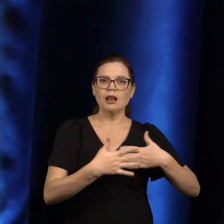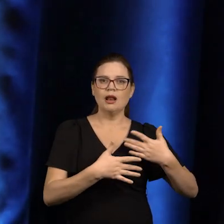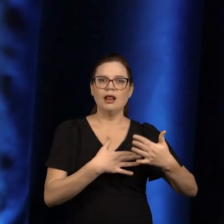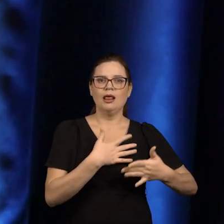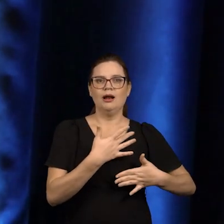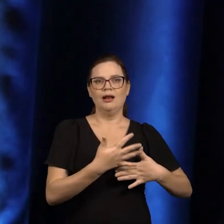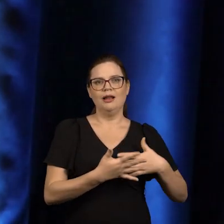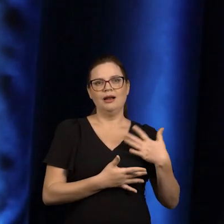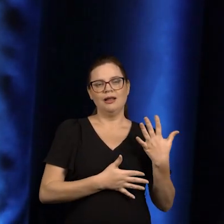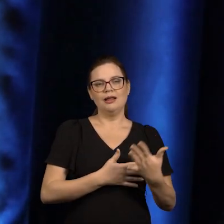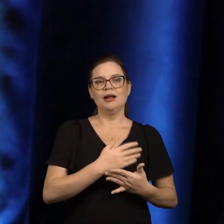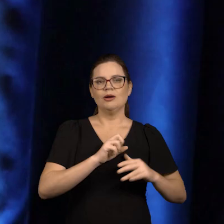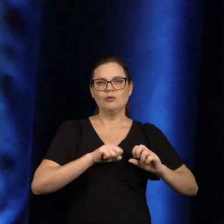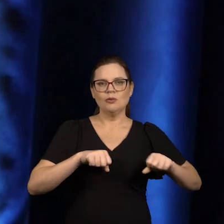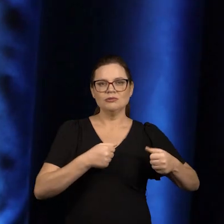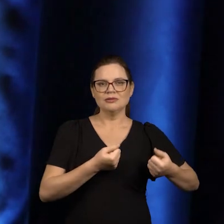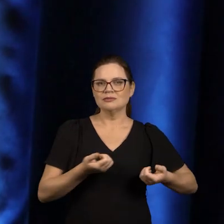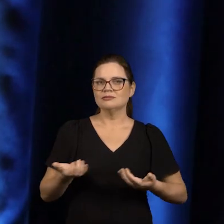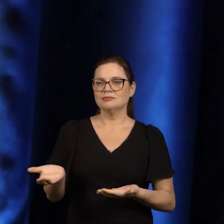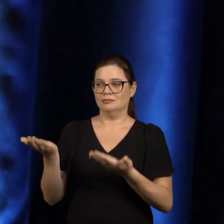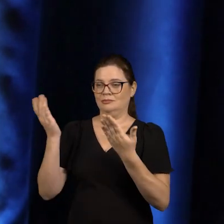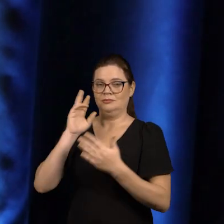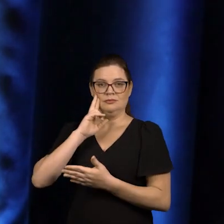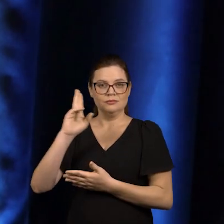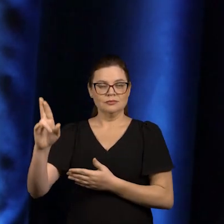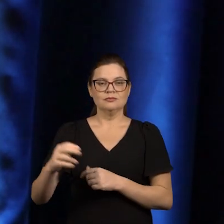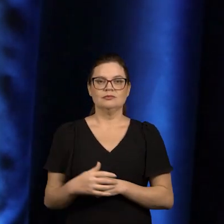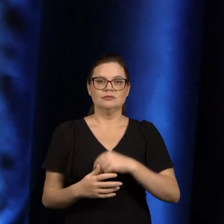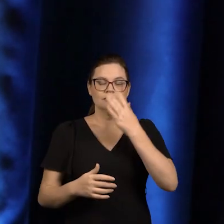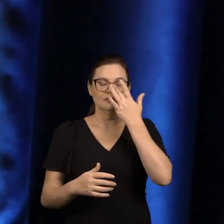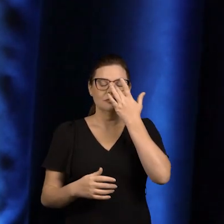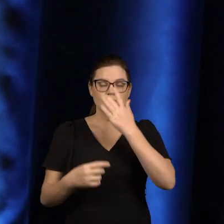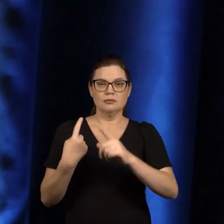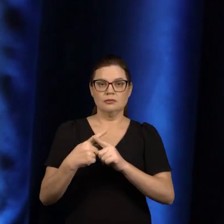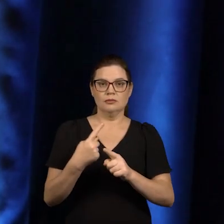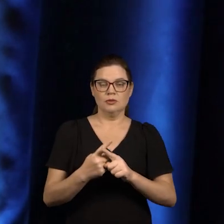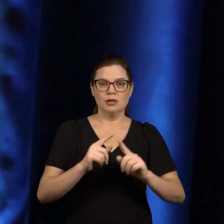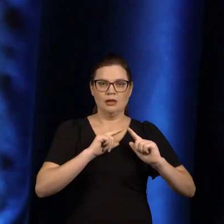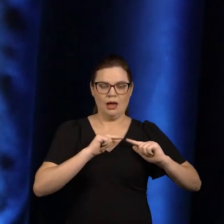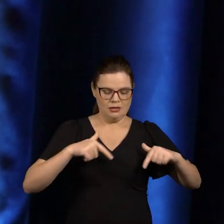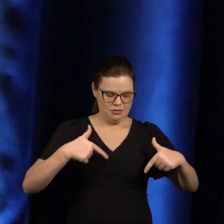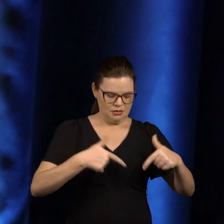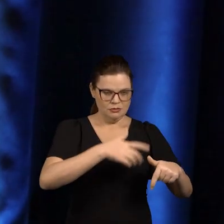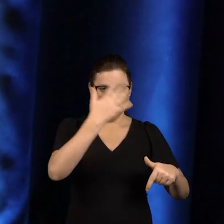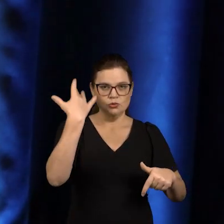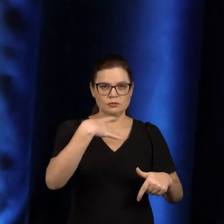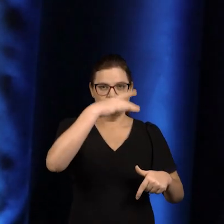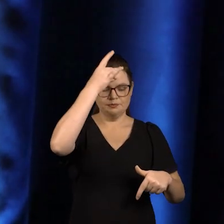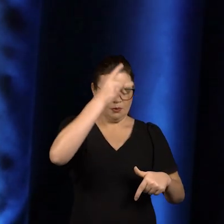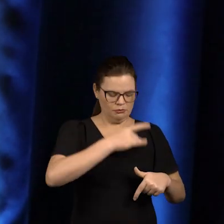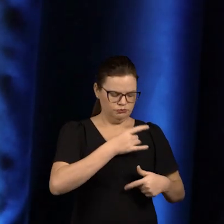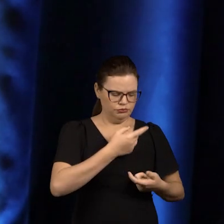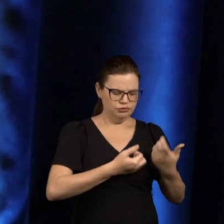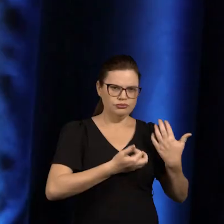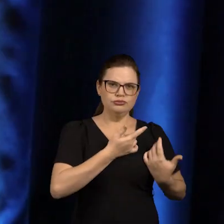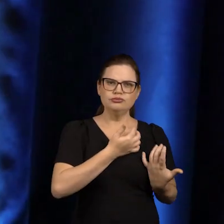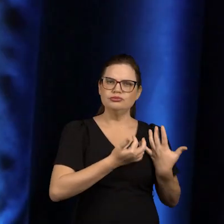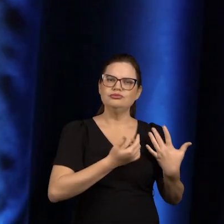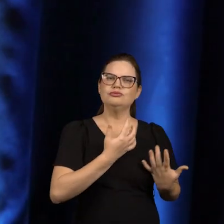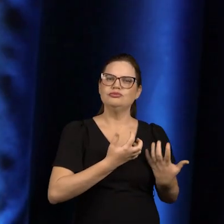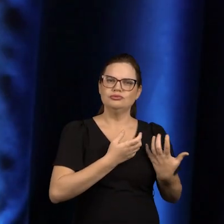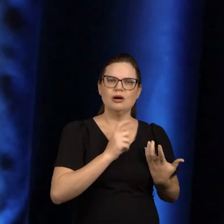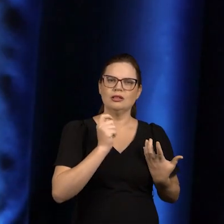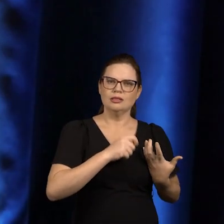como um altar vivo para a glória do Senhor, onde ali há a operação do Espírito Santo, onde o fogo está presente. Glória a Deus.